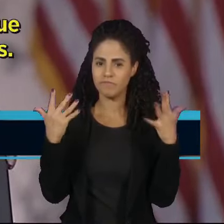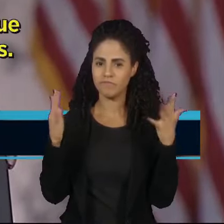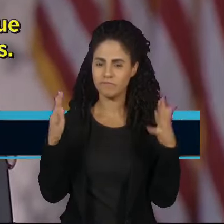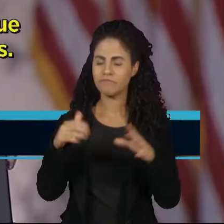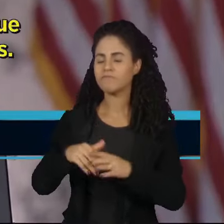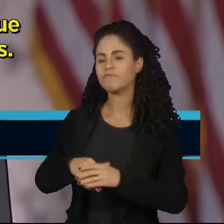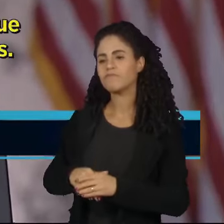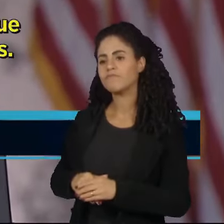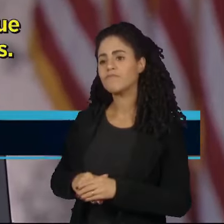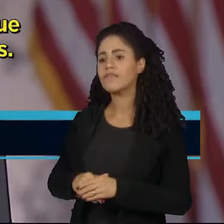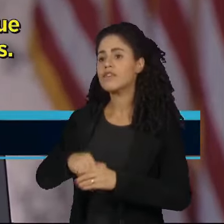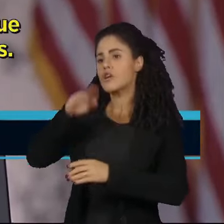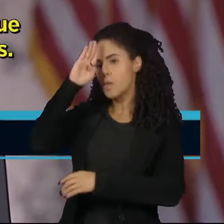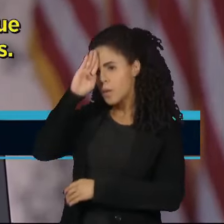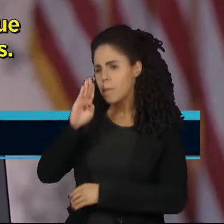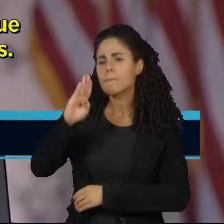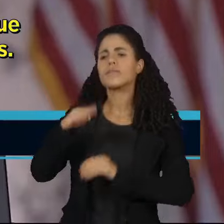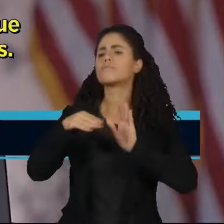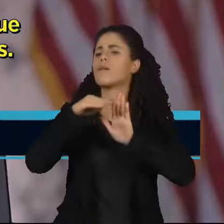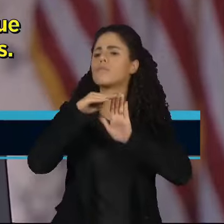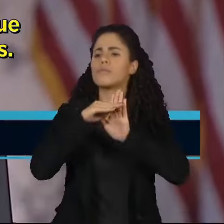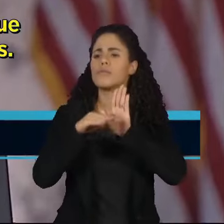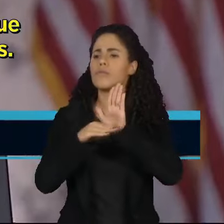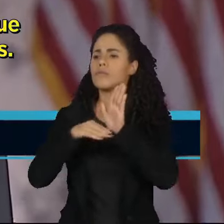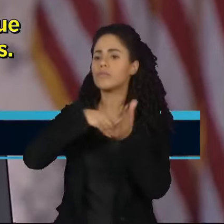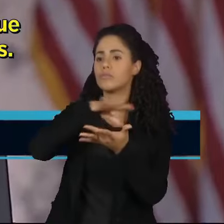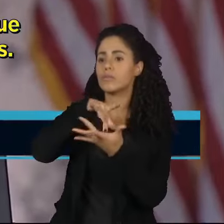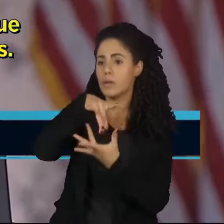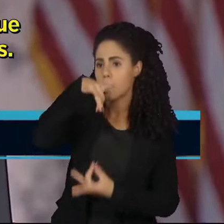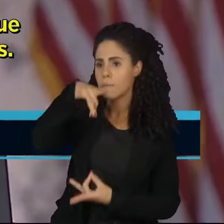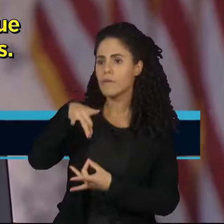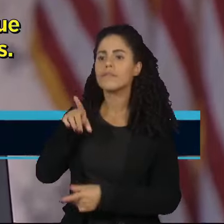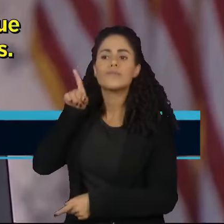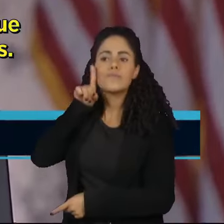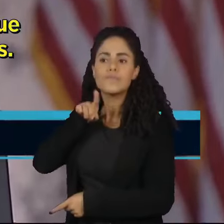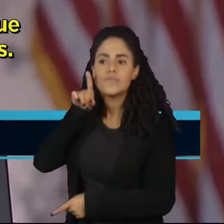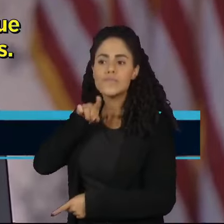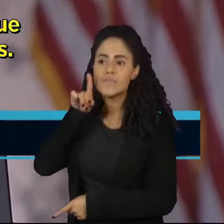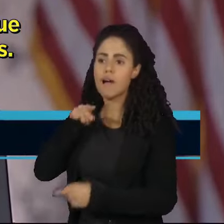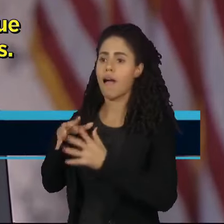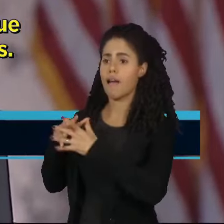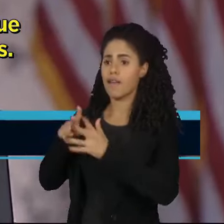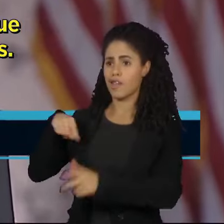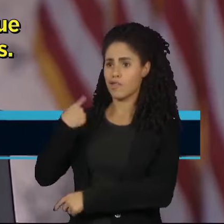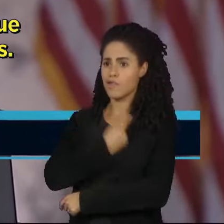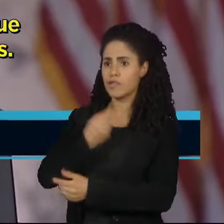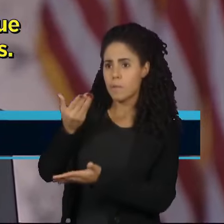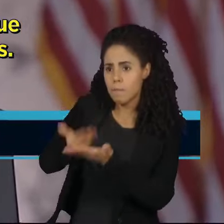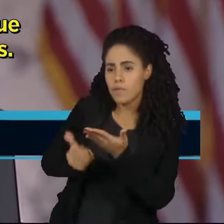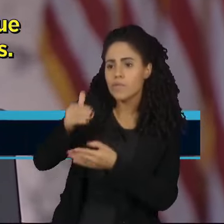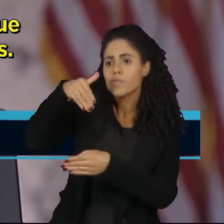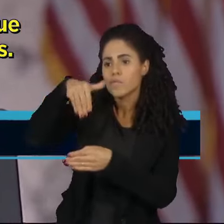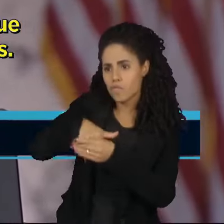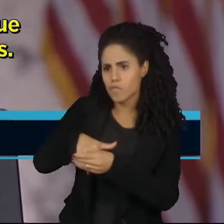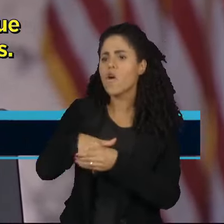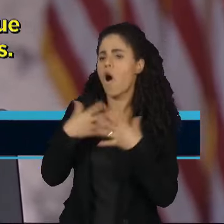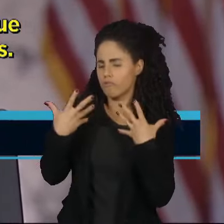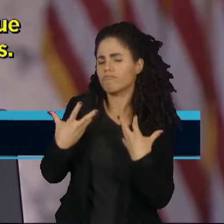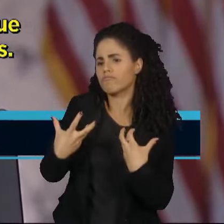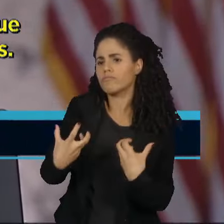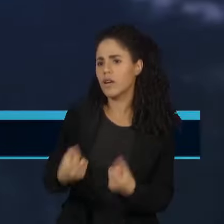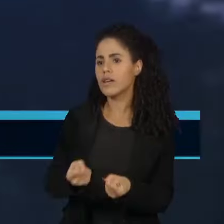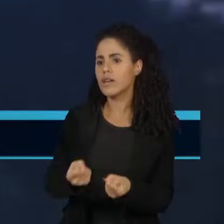A fundamental principle of American democracy is that when we lose an election, we accept the results.